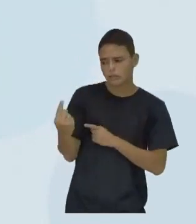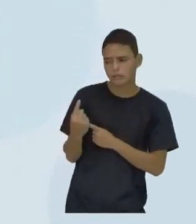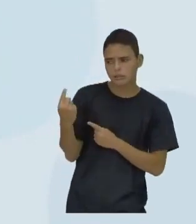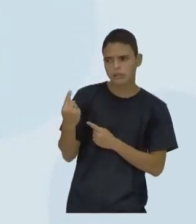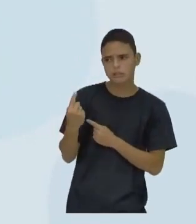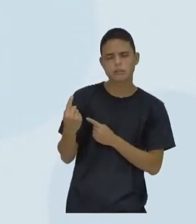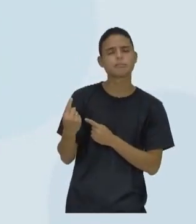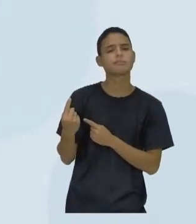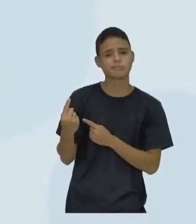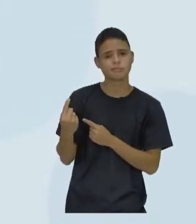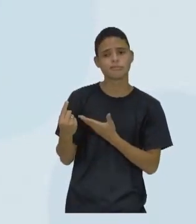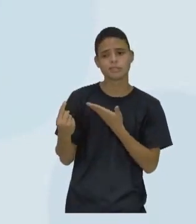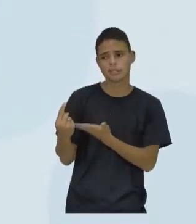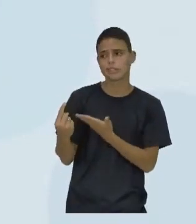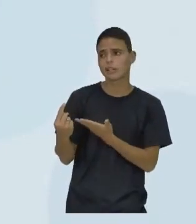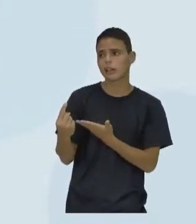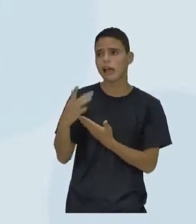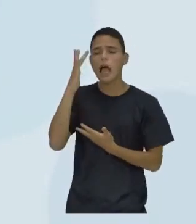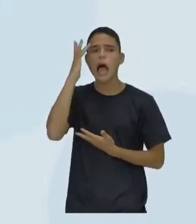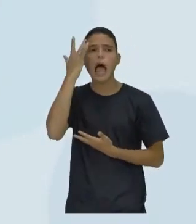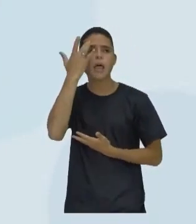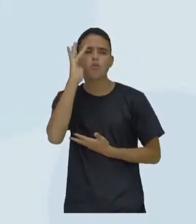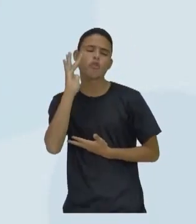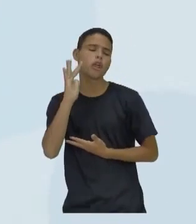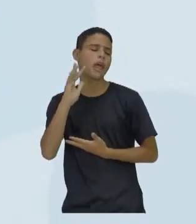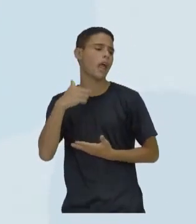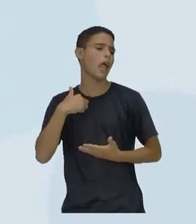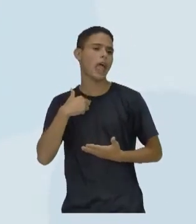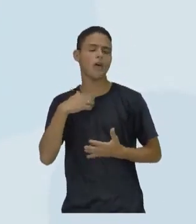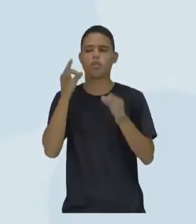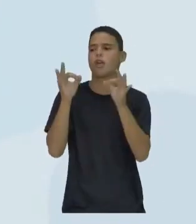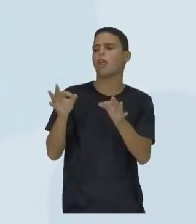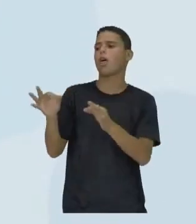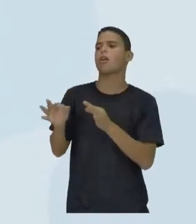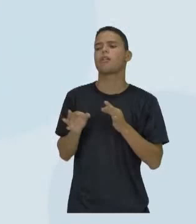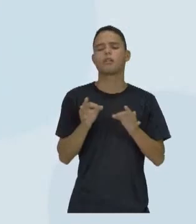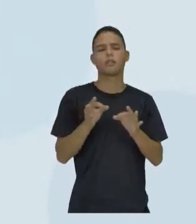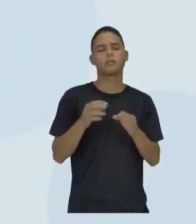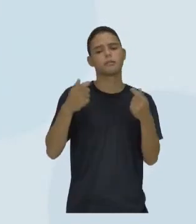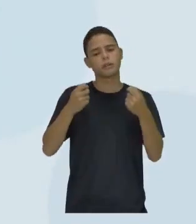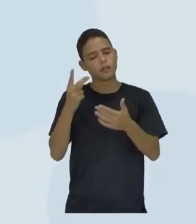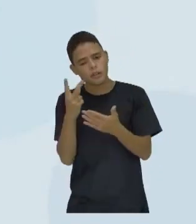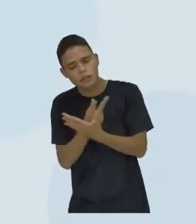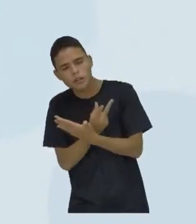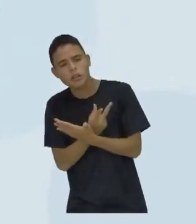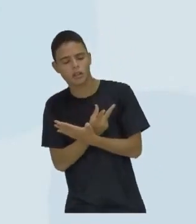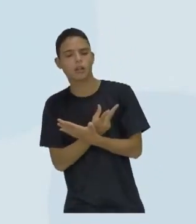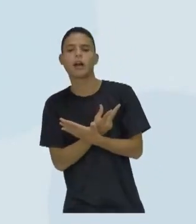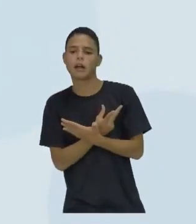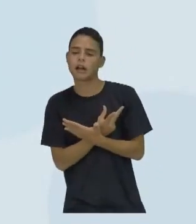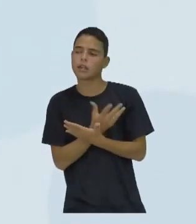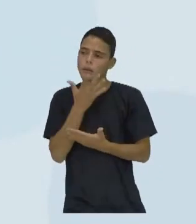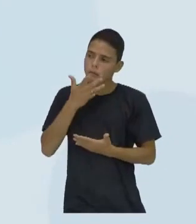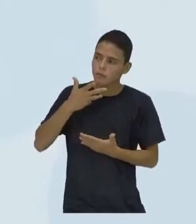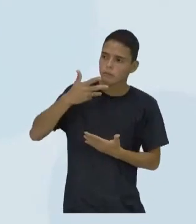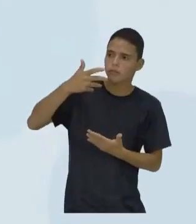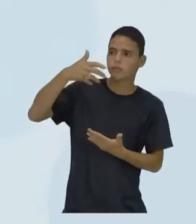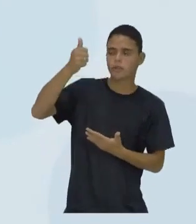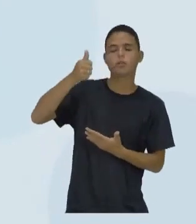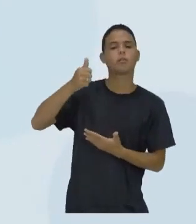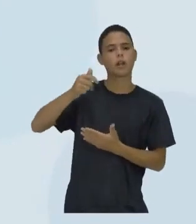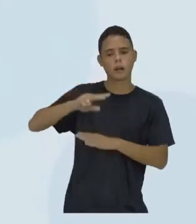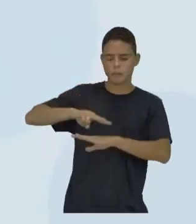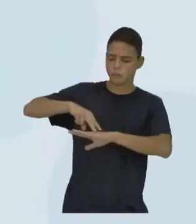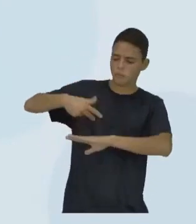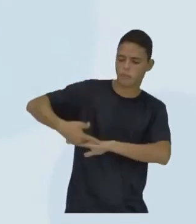souber lidar com a frustração. Muito se estuda sobre a importância da resiliência, a capacidade de levar tombos e levantar